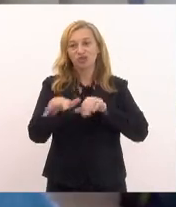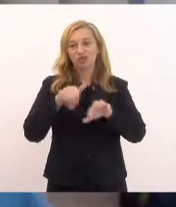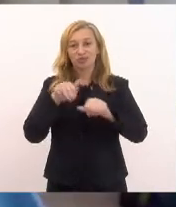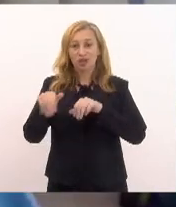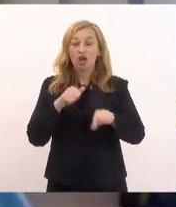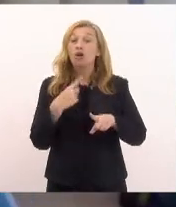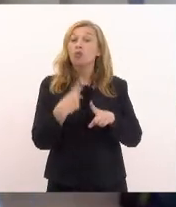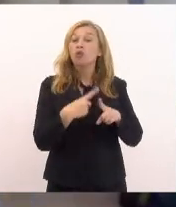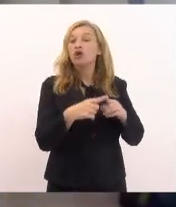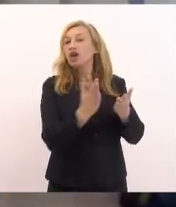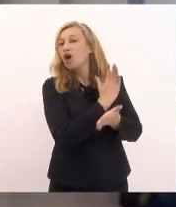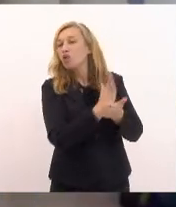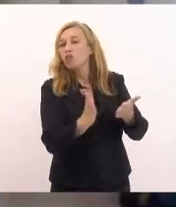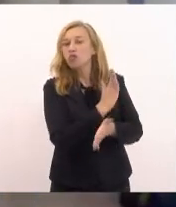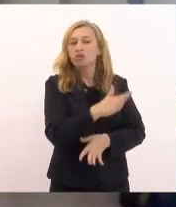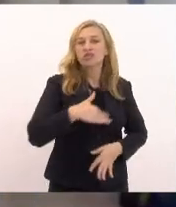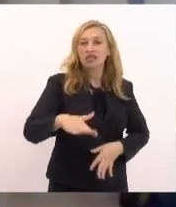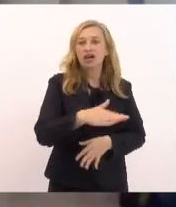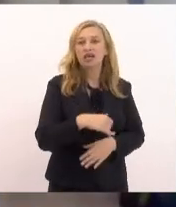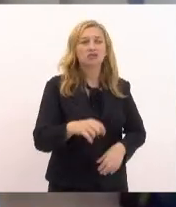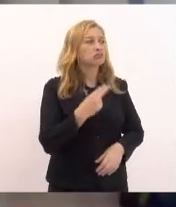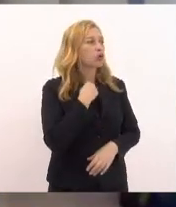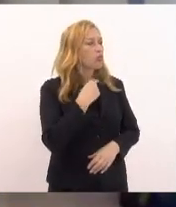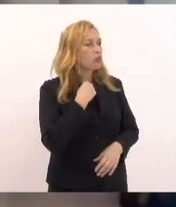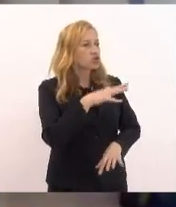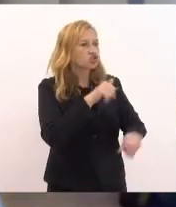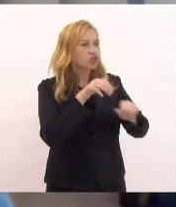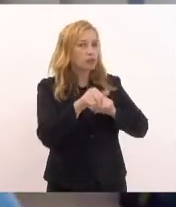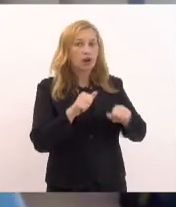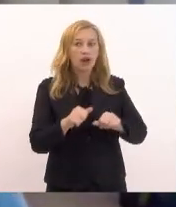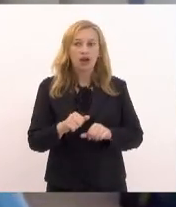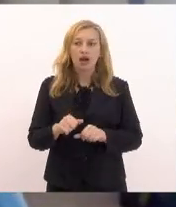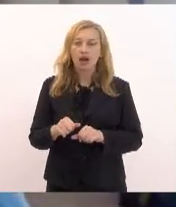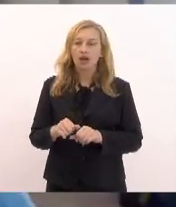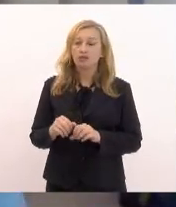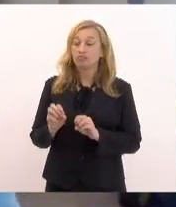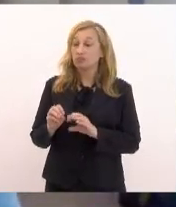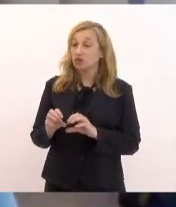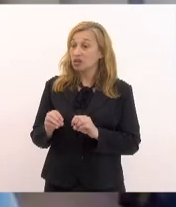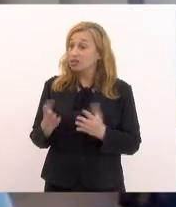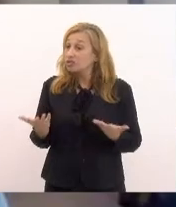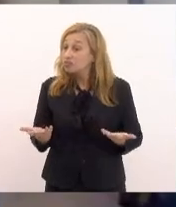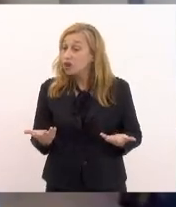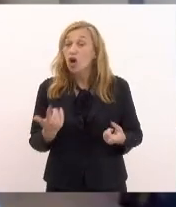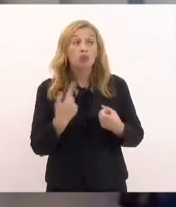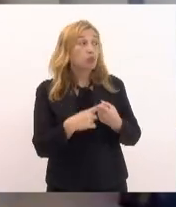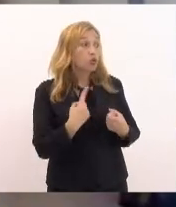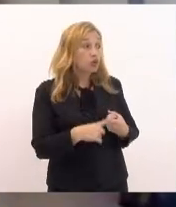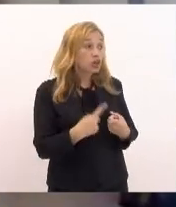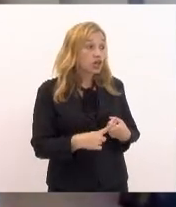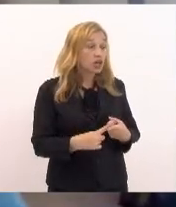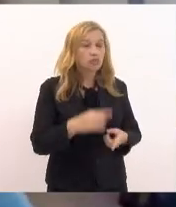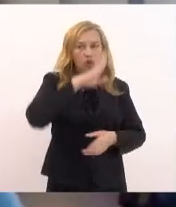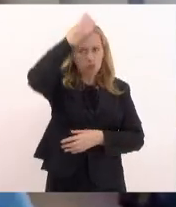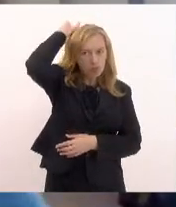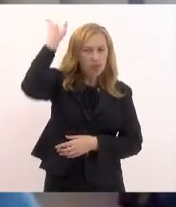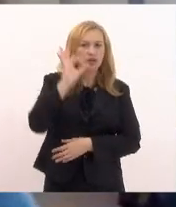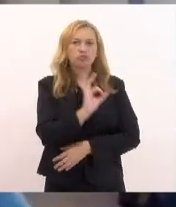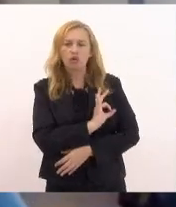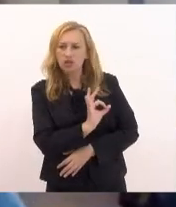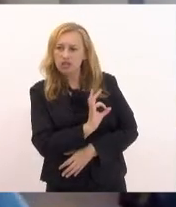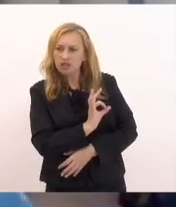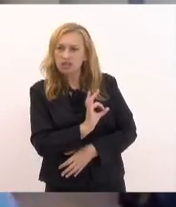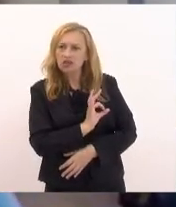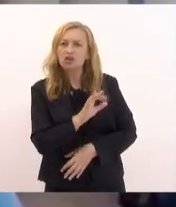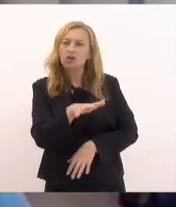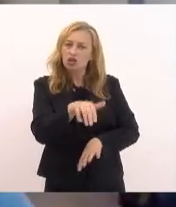Por que, que algumas áreas estão podendo convocar e a educação não está? Por que, que houve convocação do bombeiro? Por que, que houve convocação da